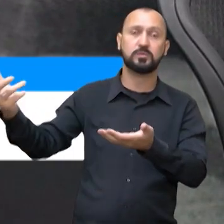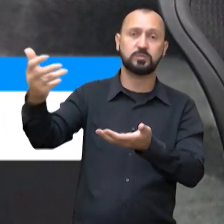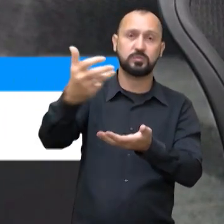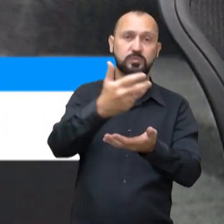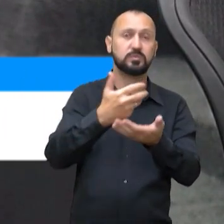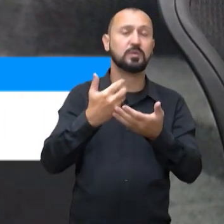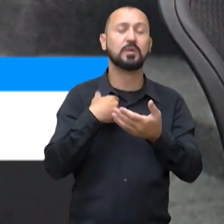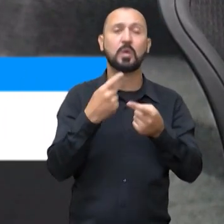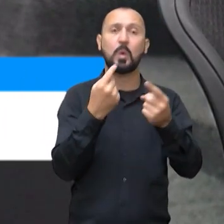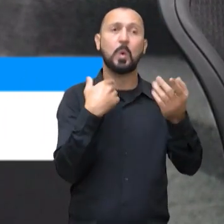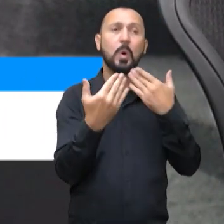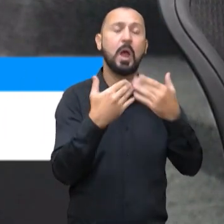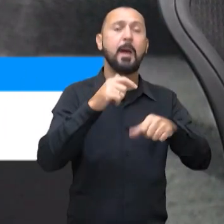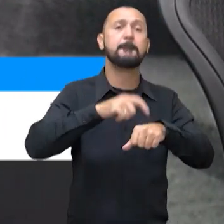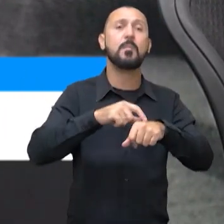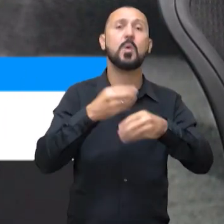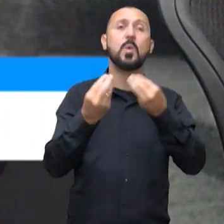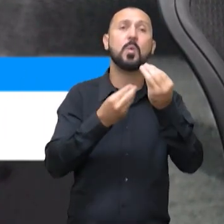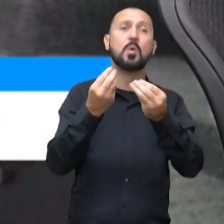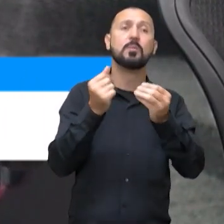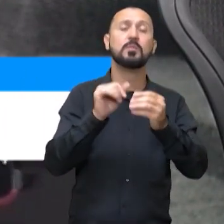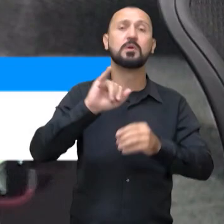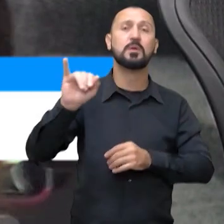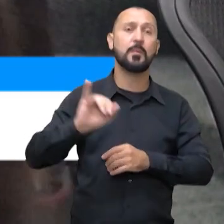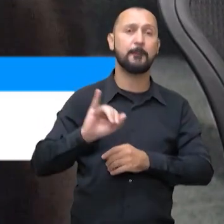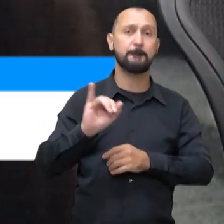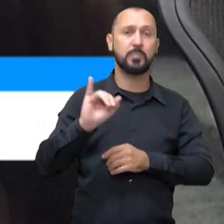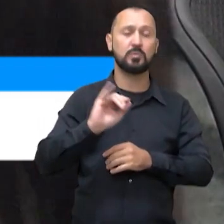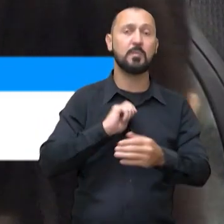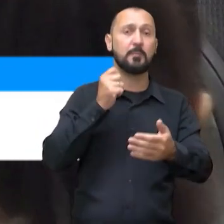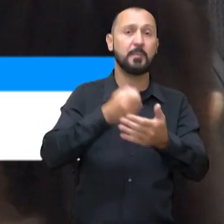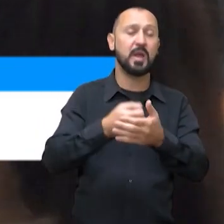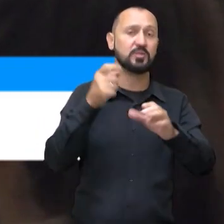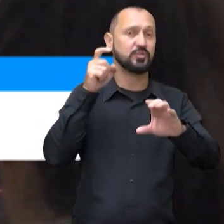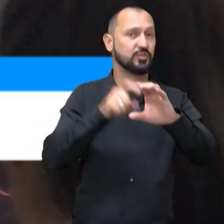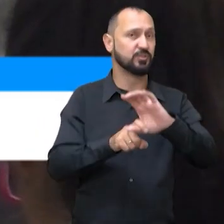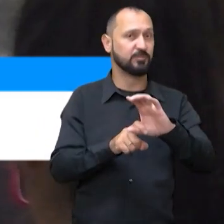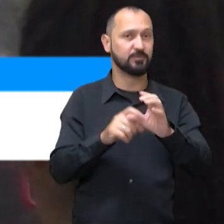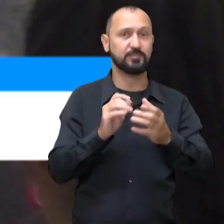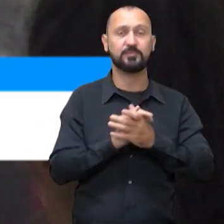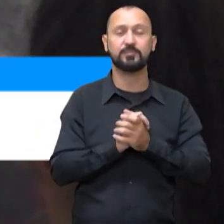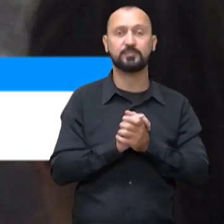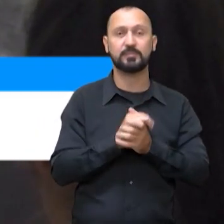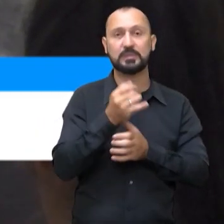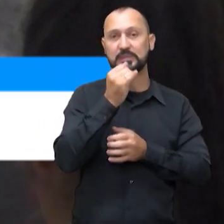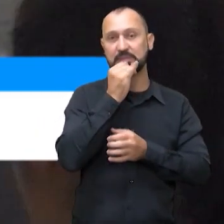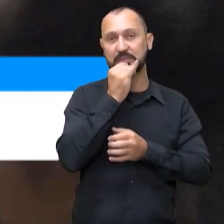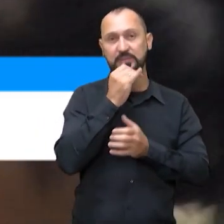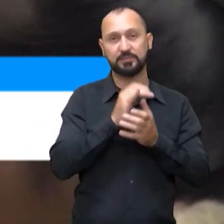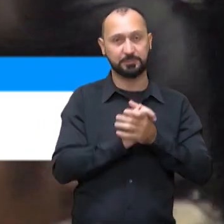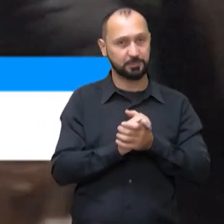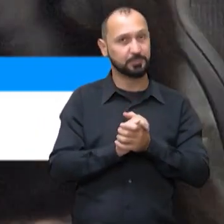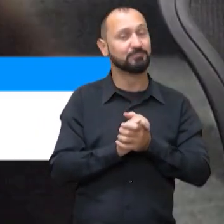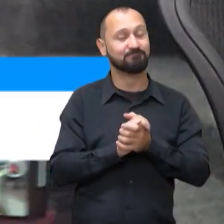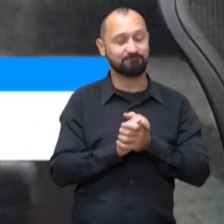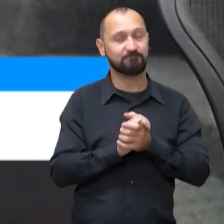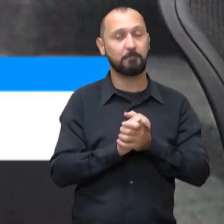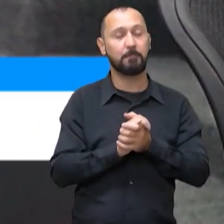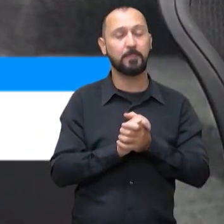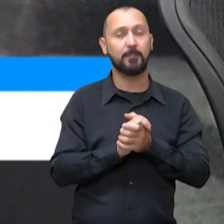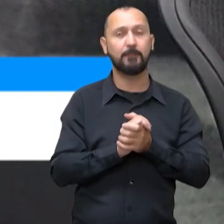de arrecadação e não se discute em nenhum momento a redução de impostos ou quitação de dívidas, por